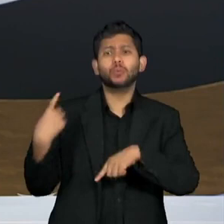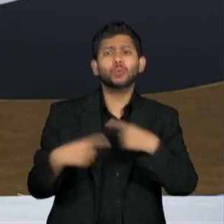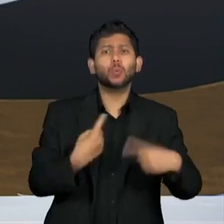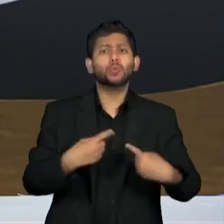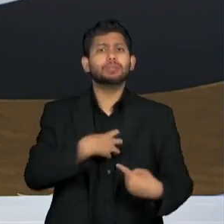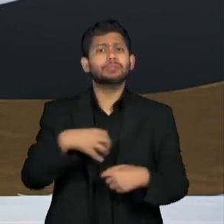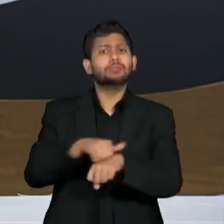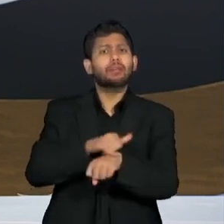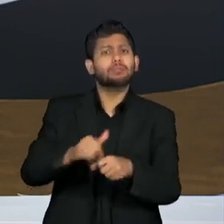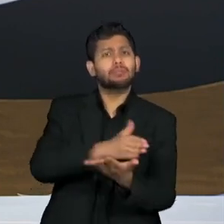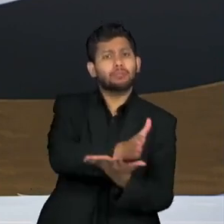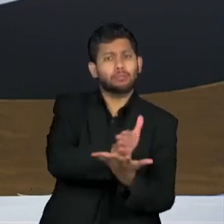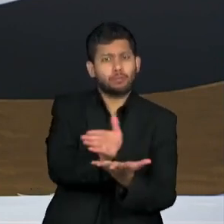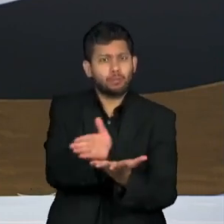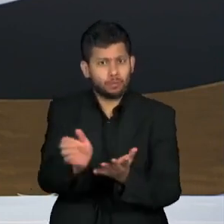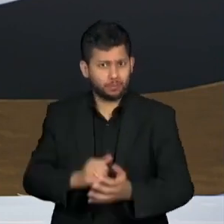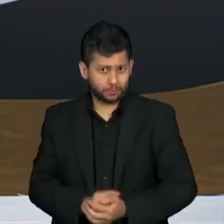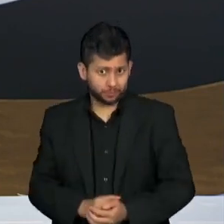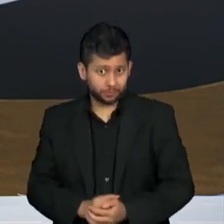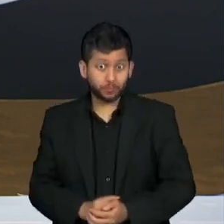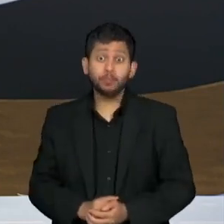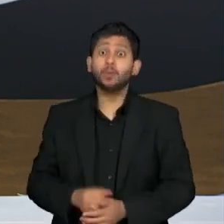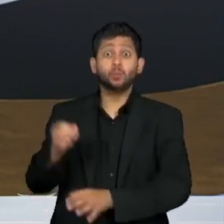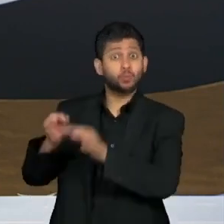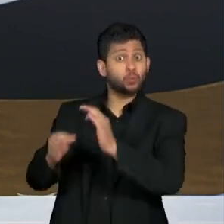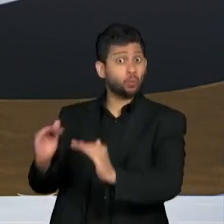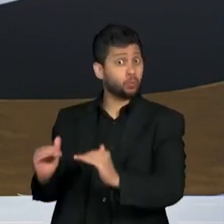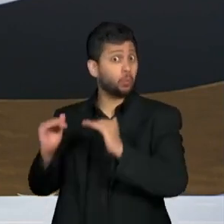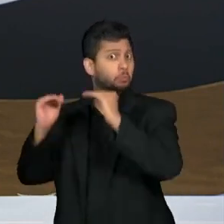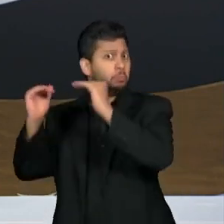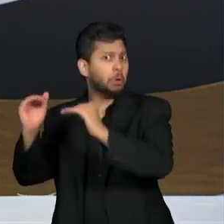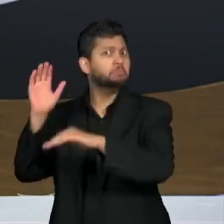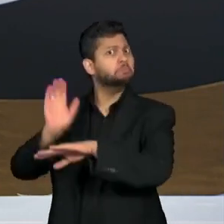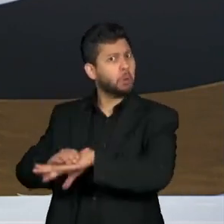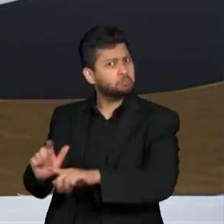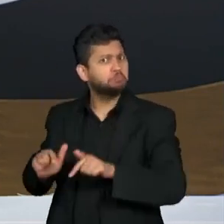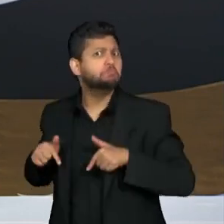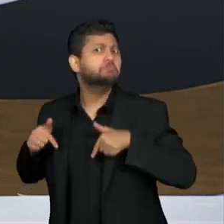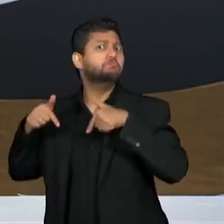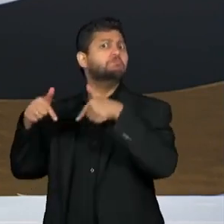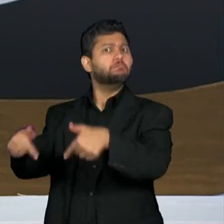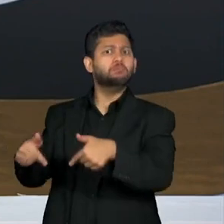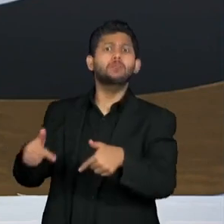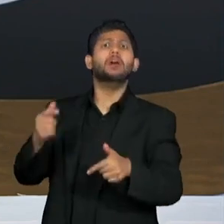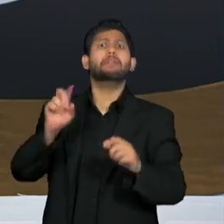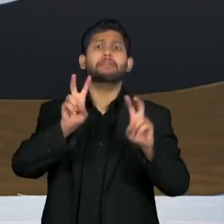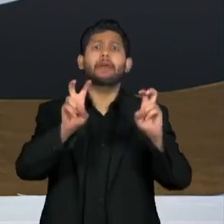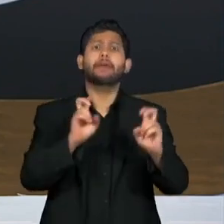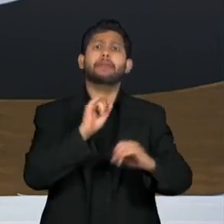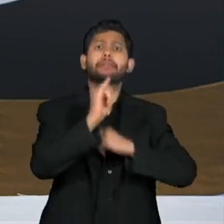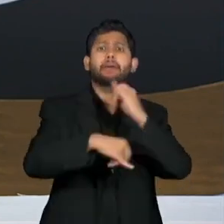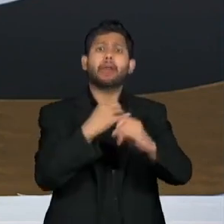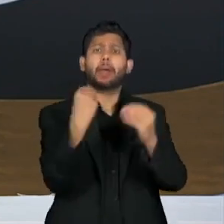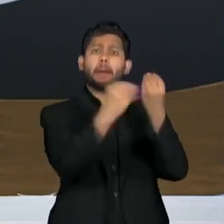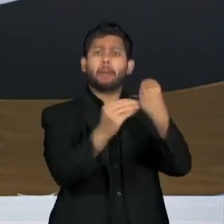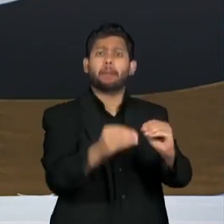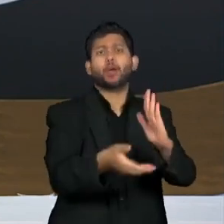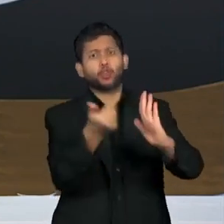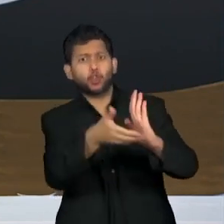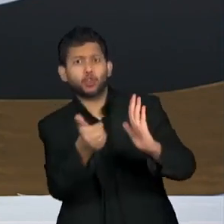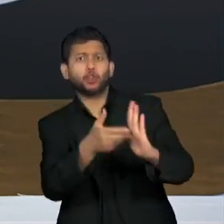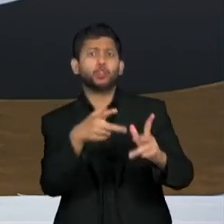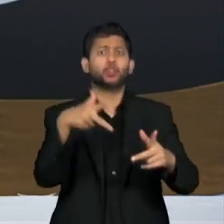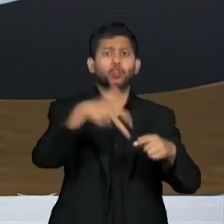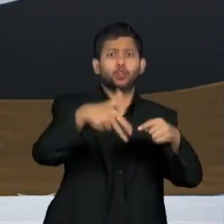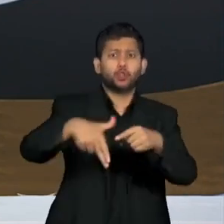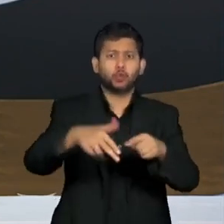A Suprema Corte tem sido muito ativa em suspender conteúdos, retirar conteúdos do ar, mas também